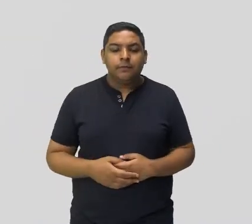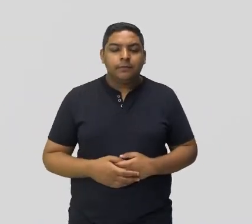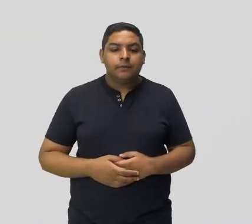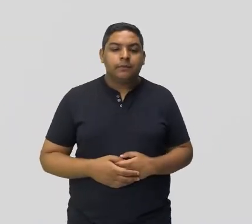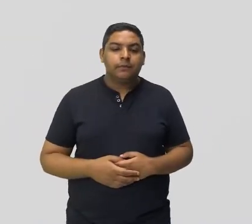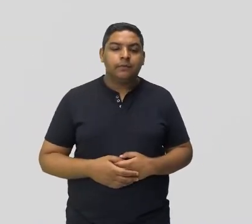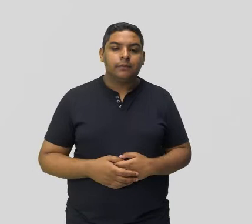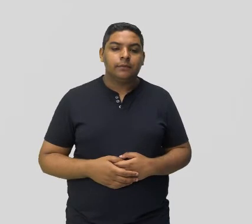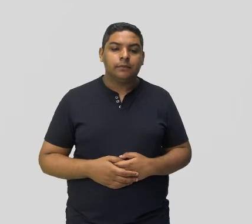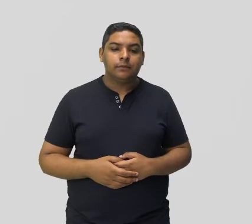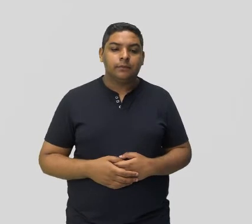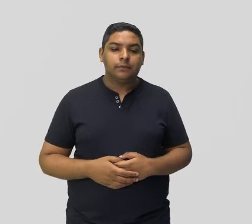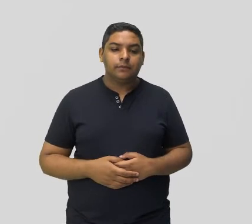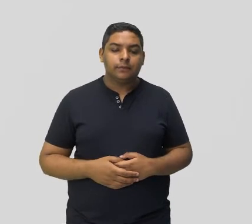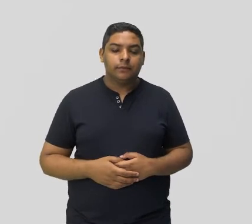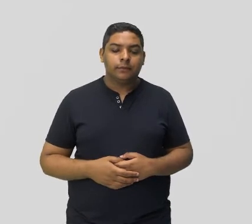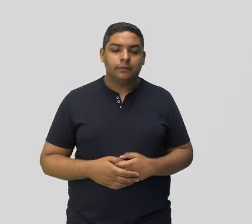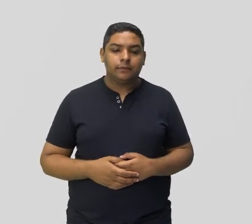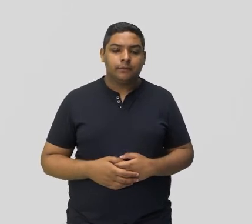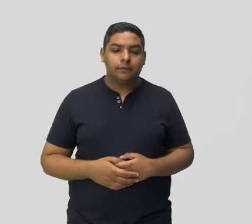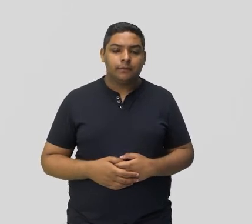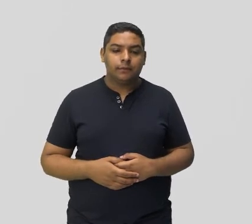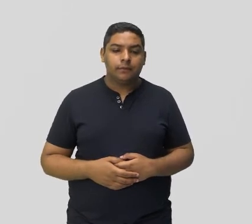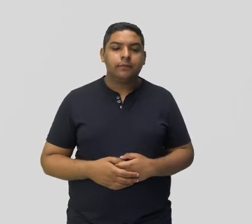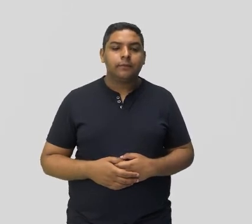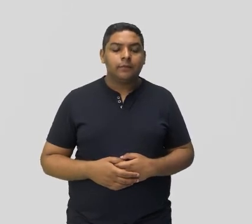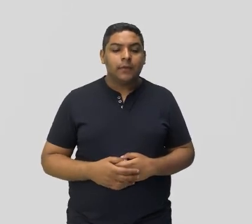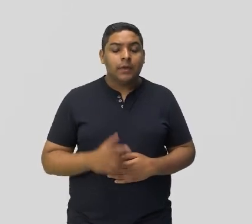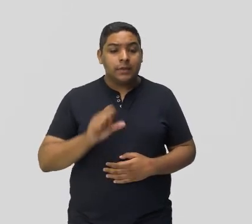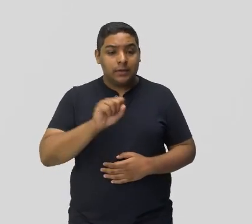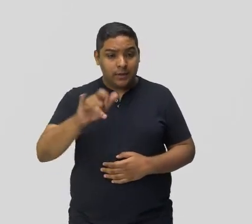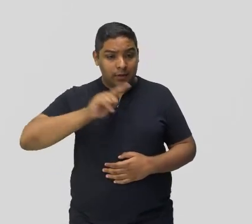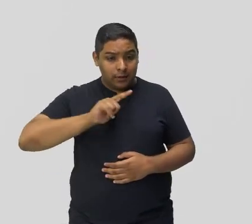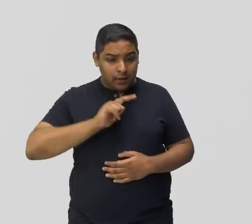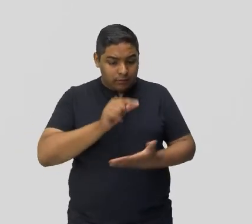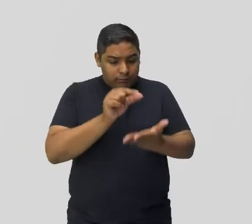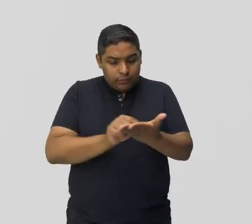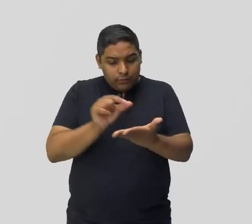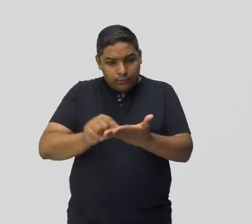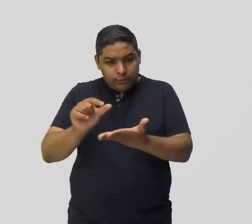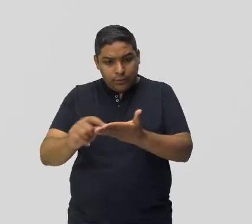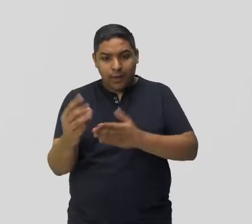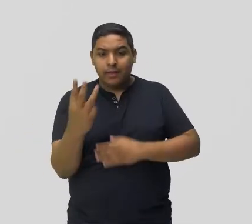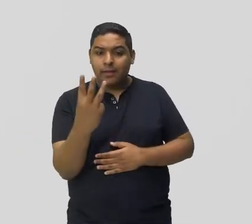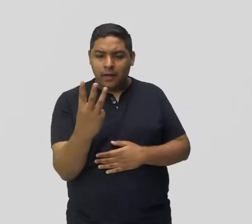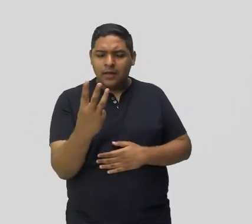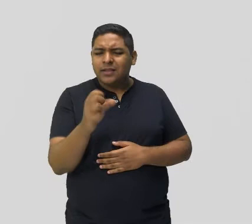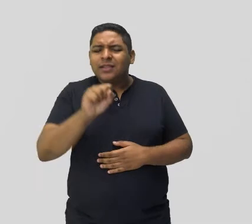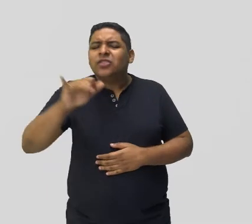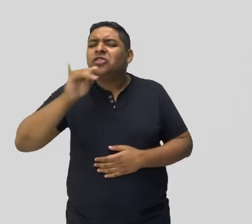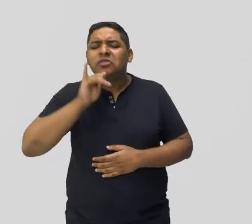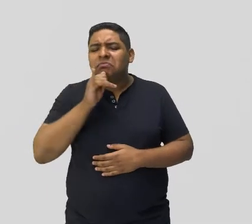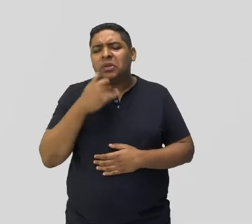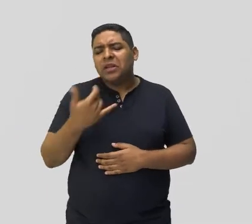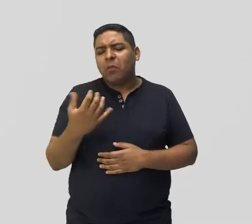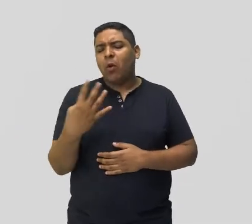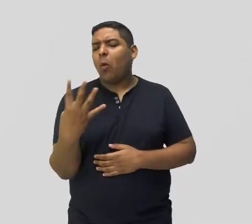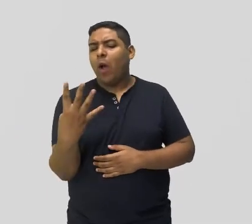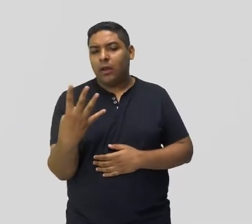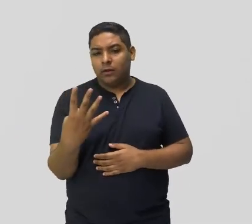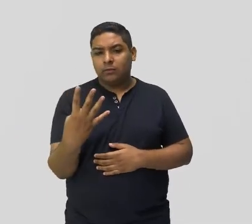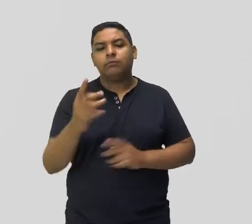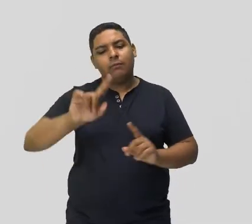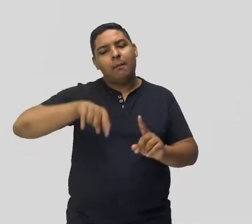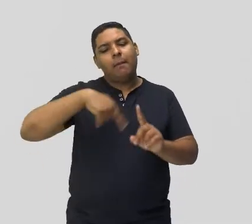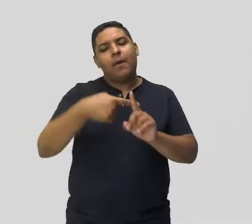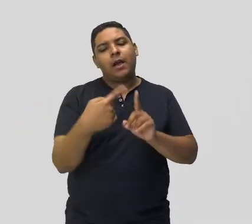nossa capacitância equivalente, quando eu tenho 3 capacitores. Professor, e se eu tivesse 4 capacitores? Você ia adicionar aqui, olha,